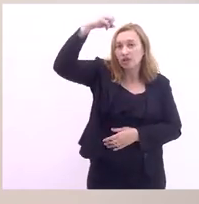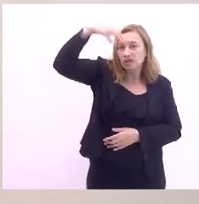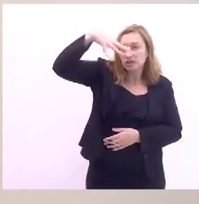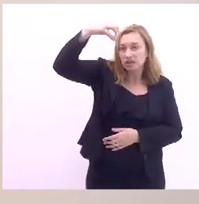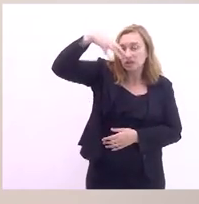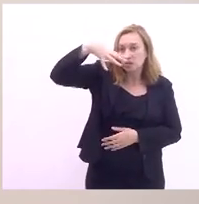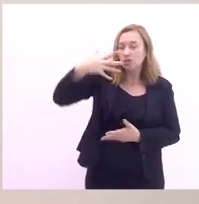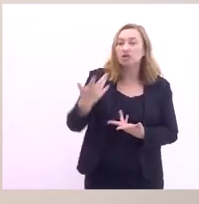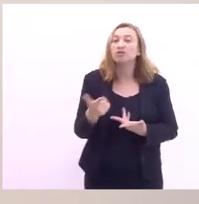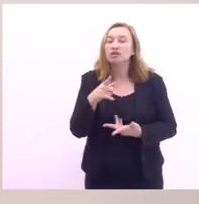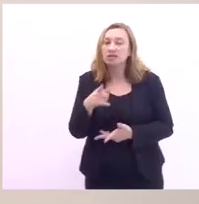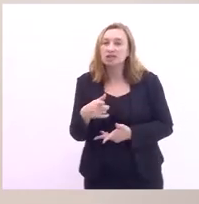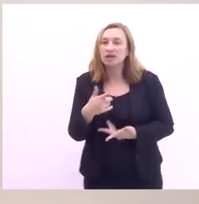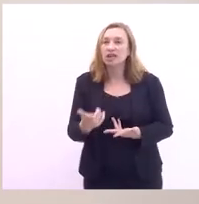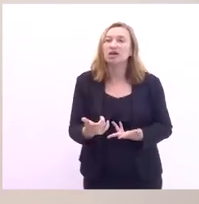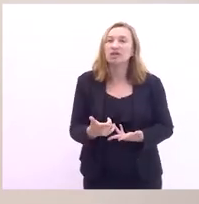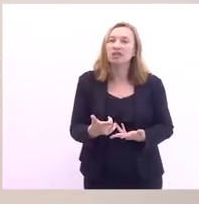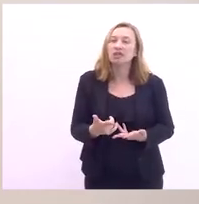refém